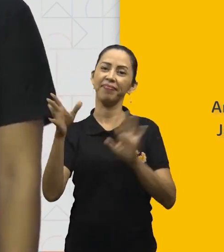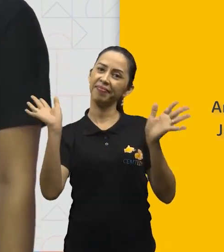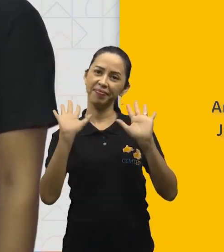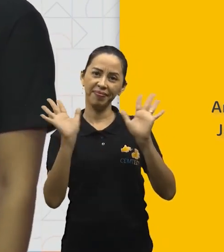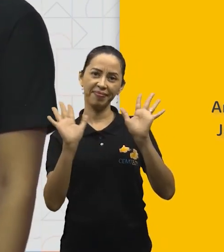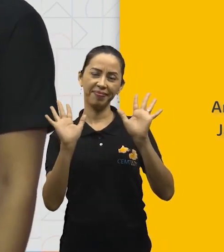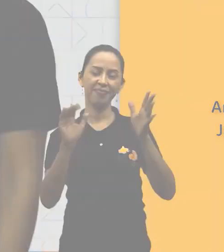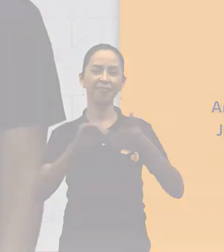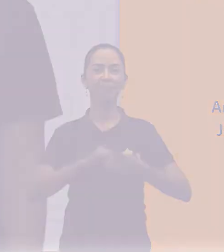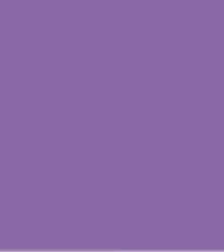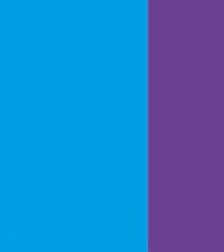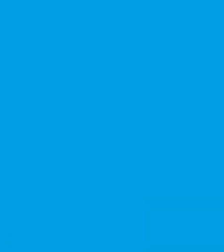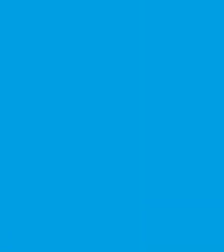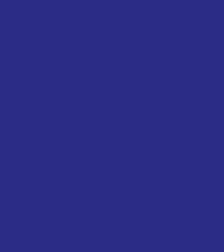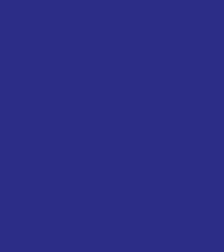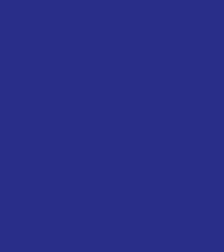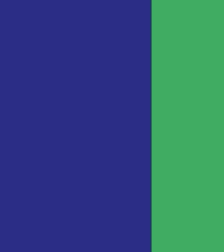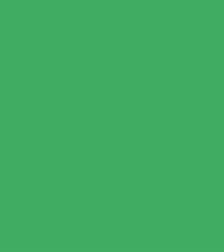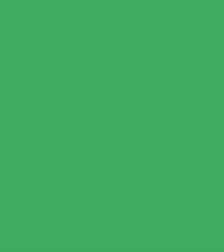Escola. Tchau!